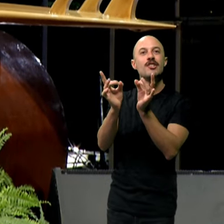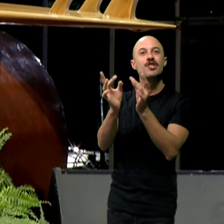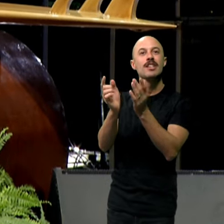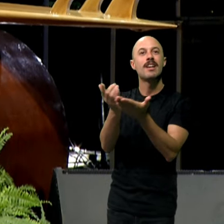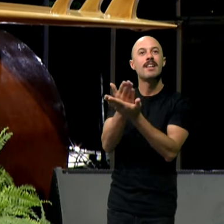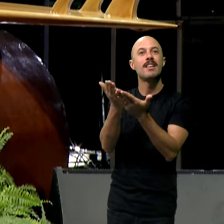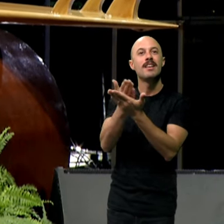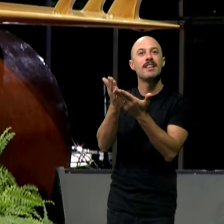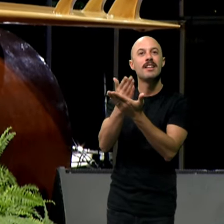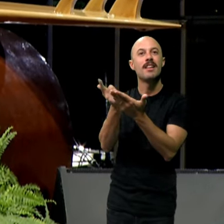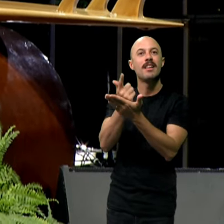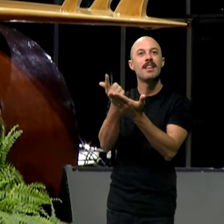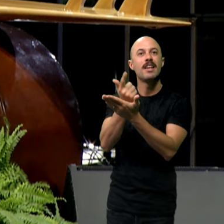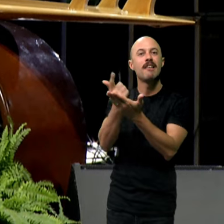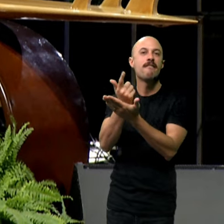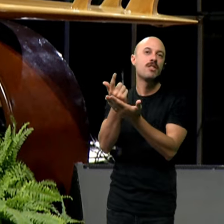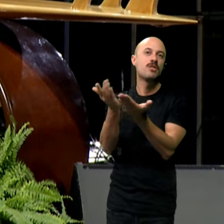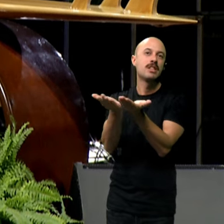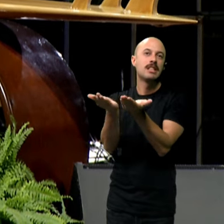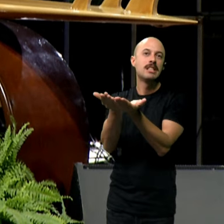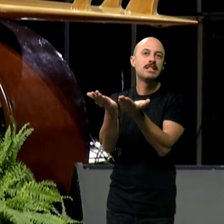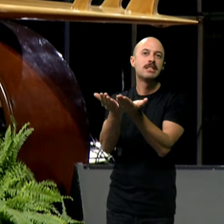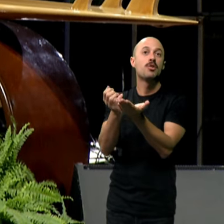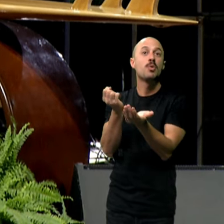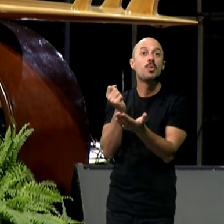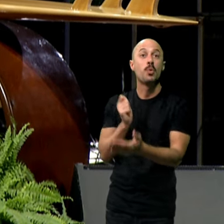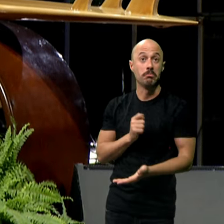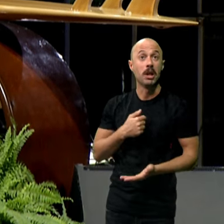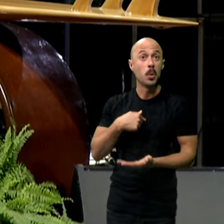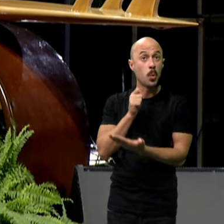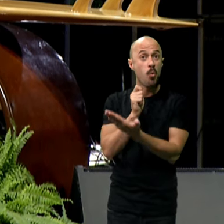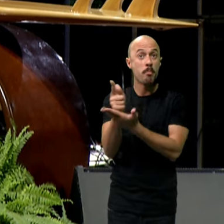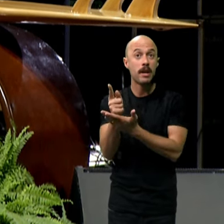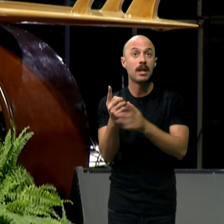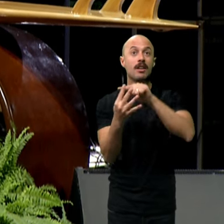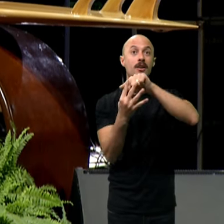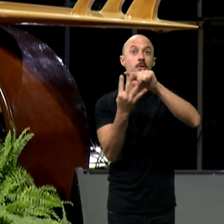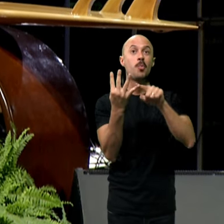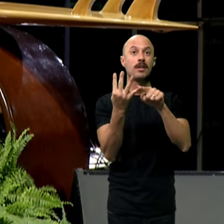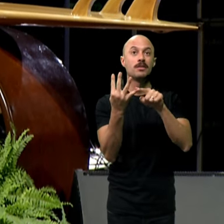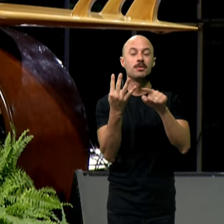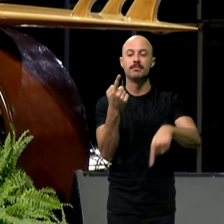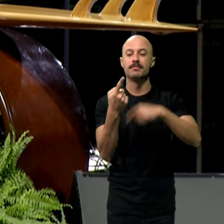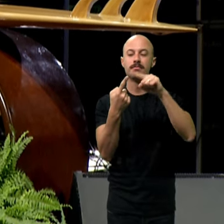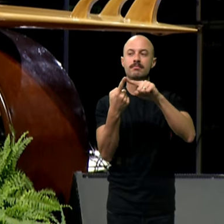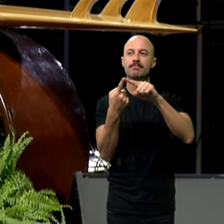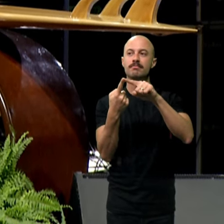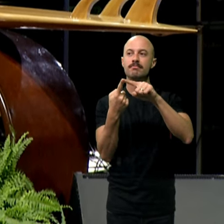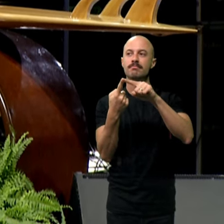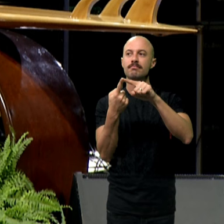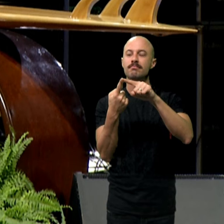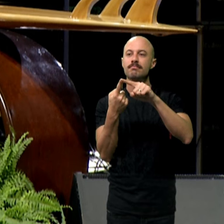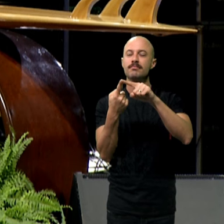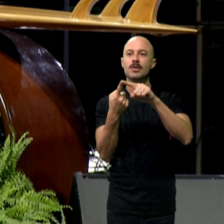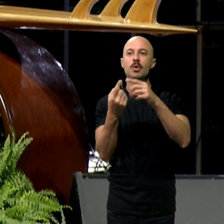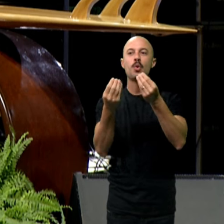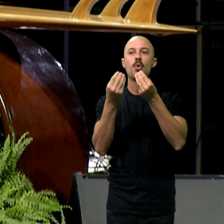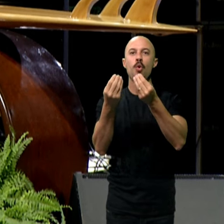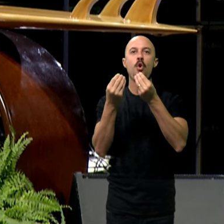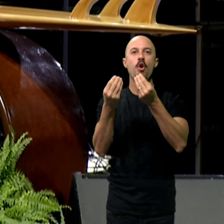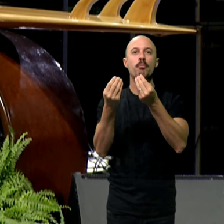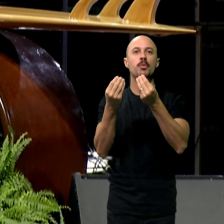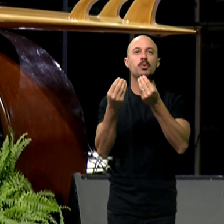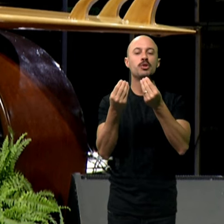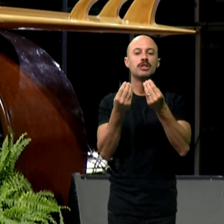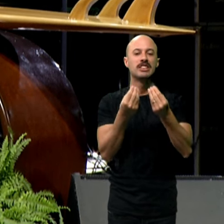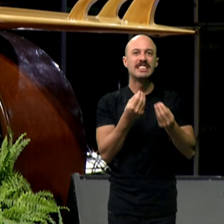Um deles ensinava como sair das dívidas. O outro ensinava como semear. Era um livro pequenininho, só como semear, como semear,